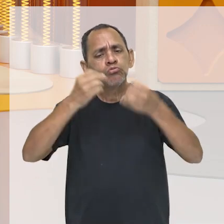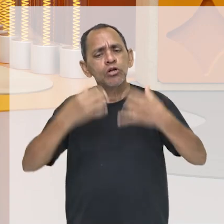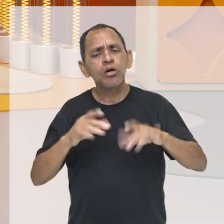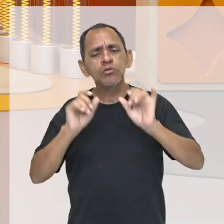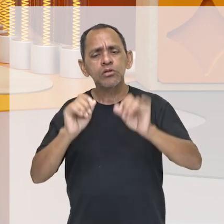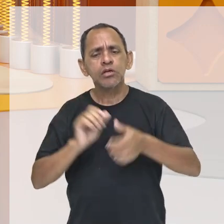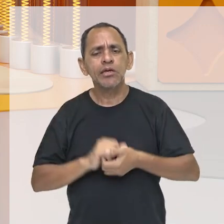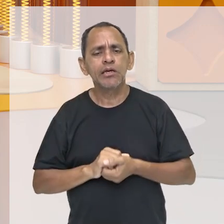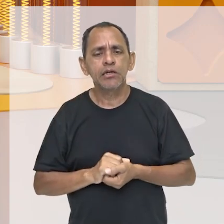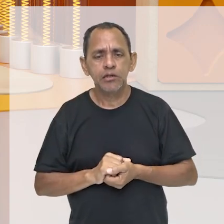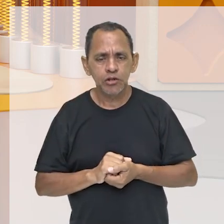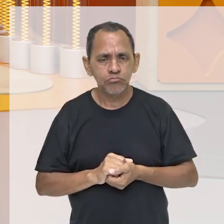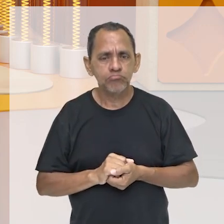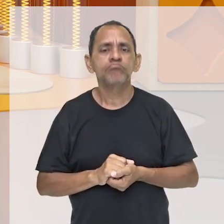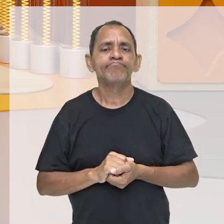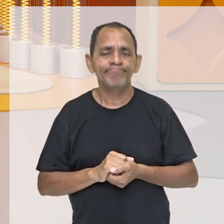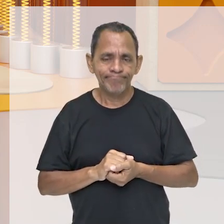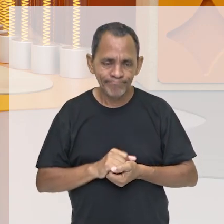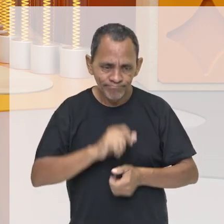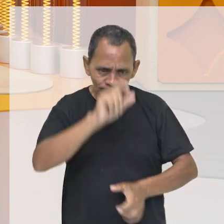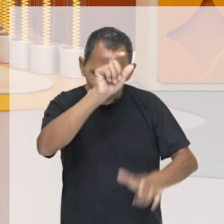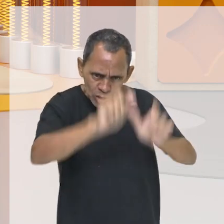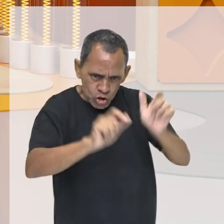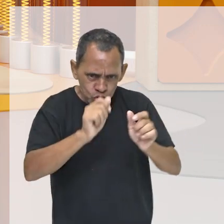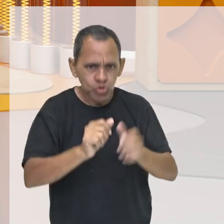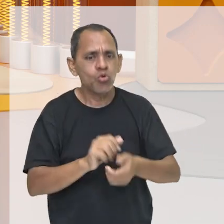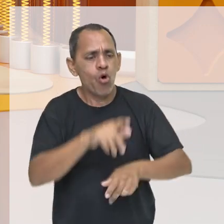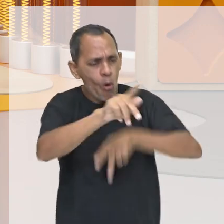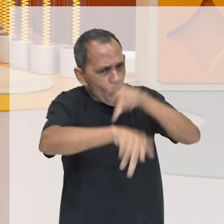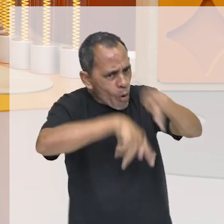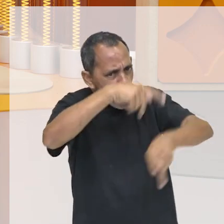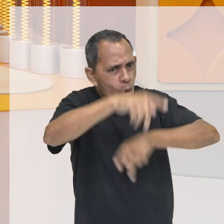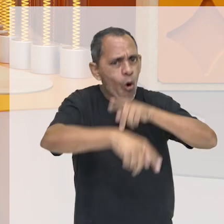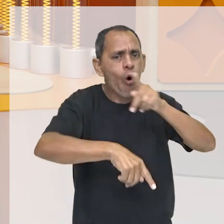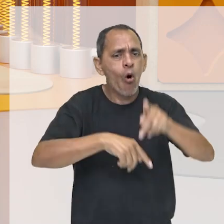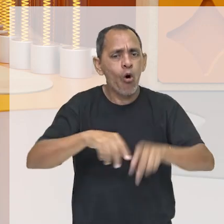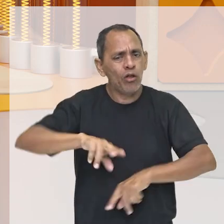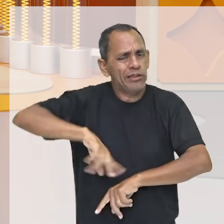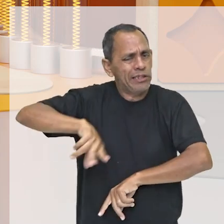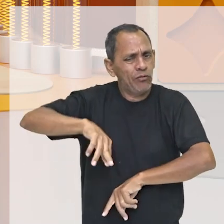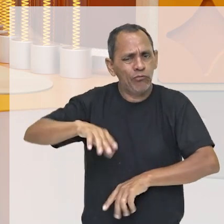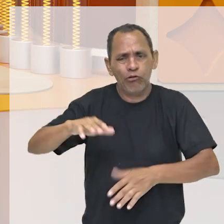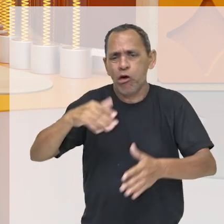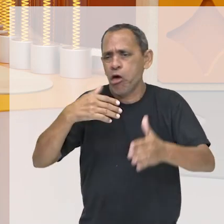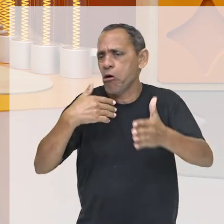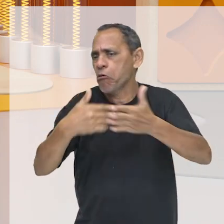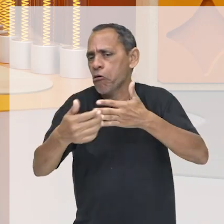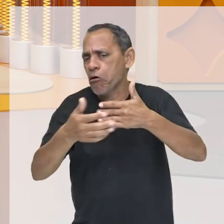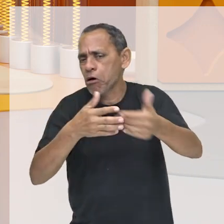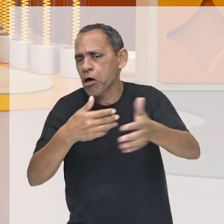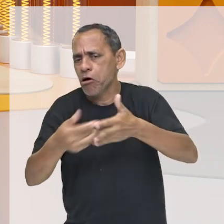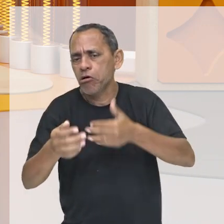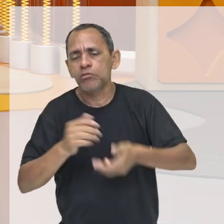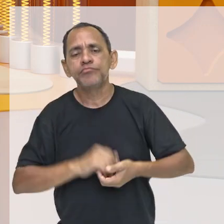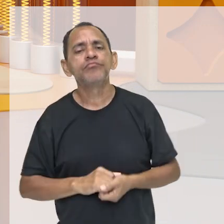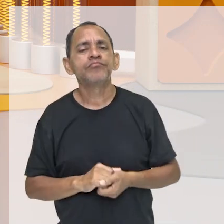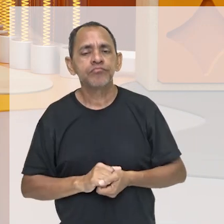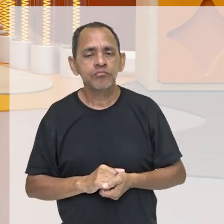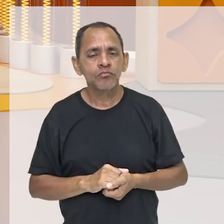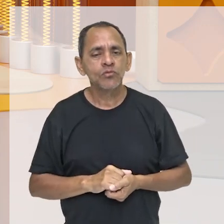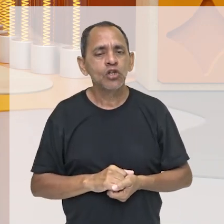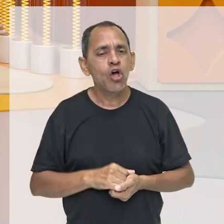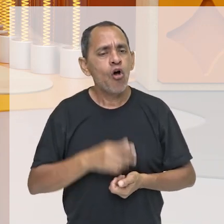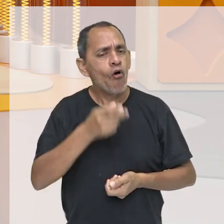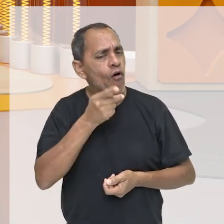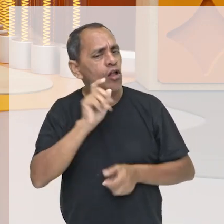qualquer juntada de grupo social. Nós estamos falando de pessoas que pertencem a grupos que